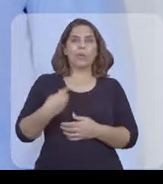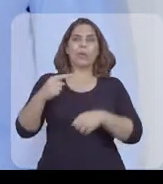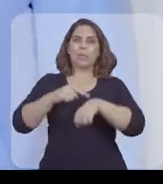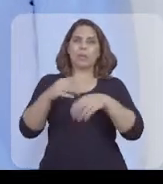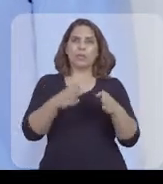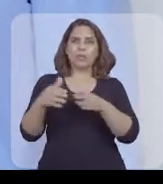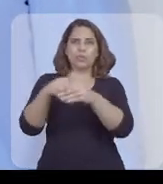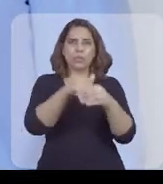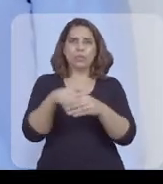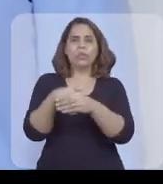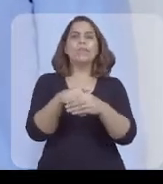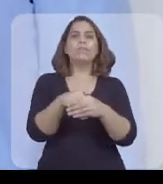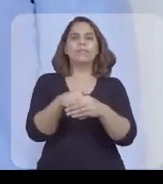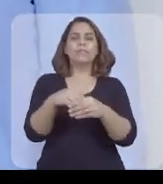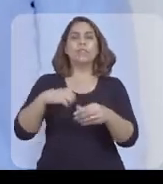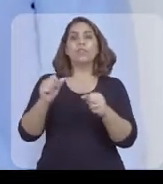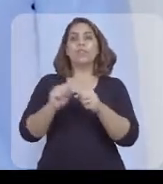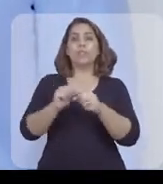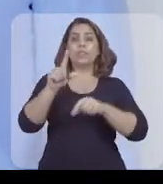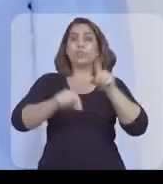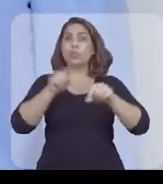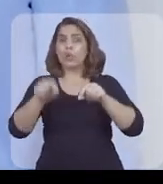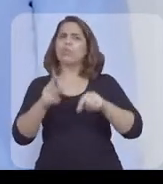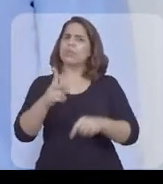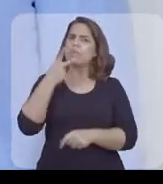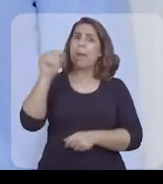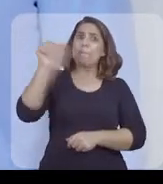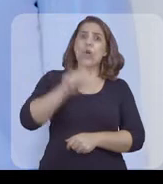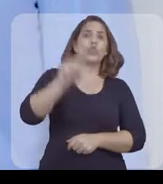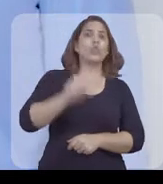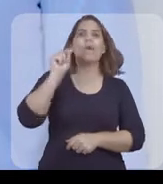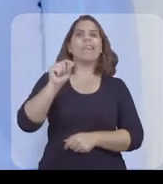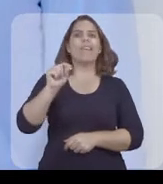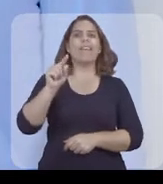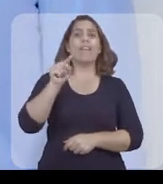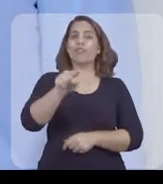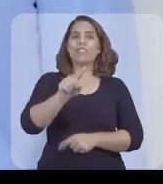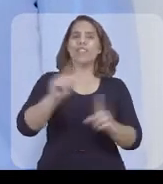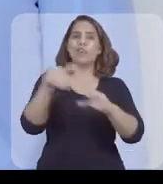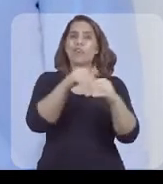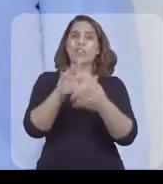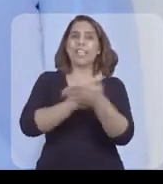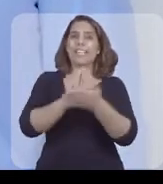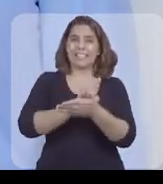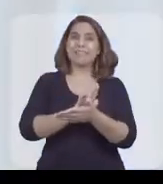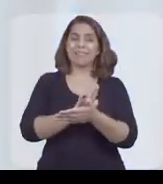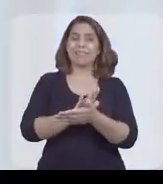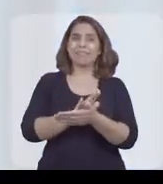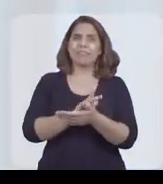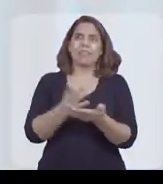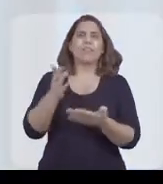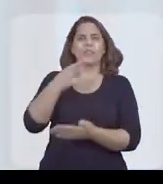estamos aí em período eleitoral, nós temos que fazer opções, e eu sempre digo, a pior opção é você não votar em ninguém.